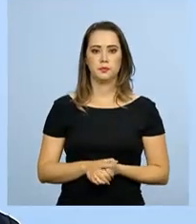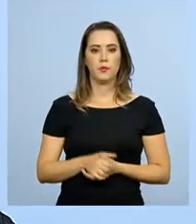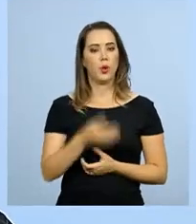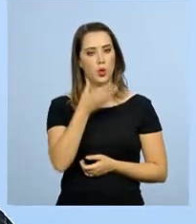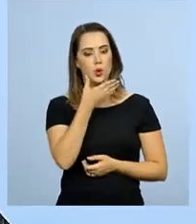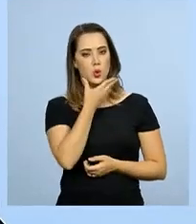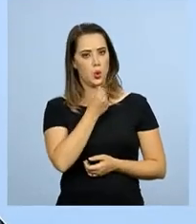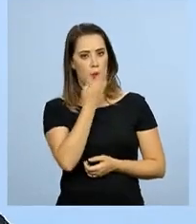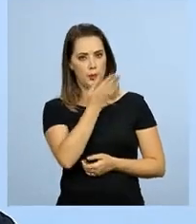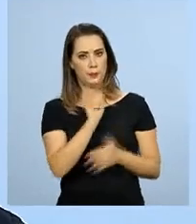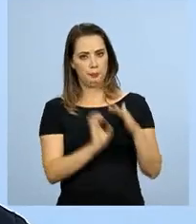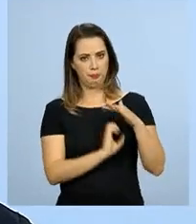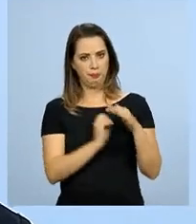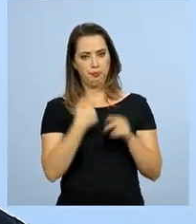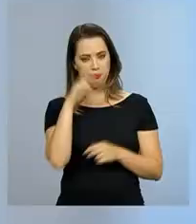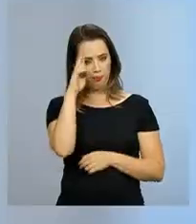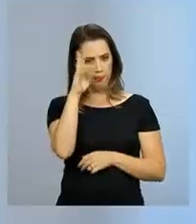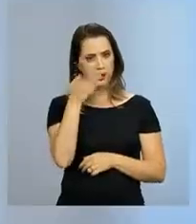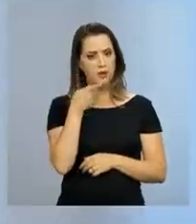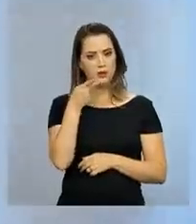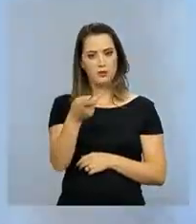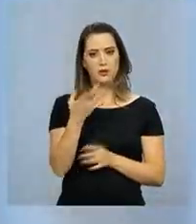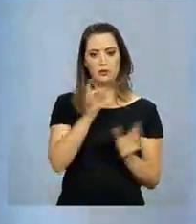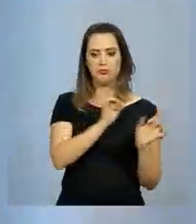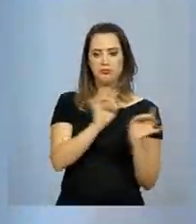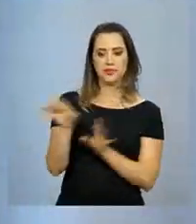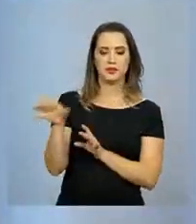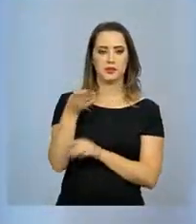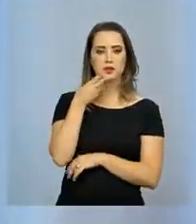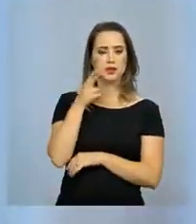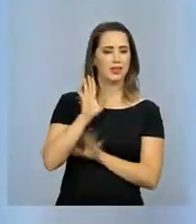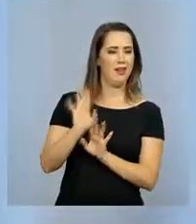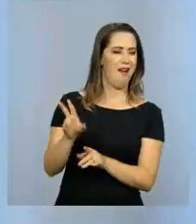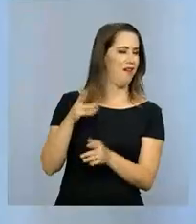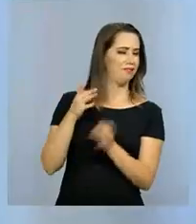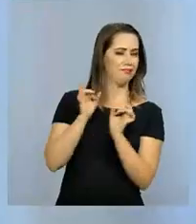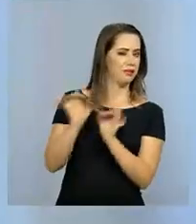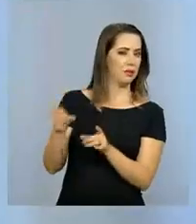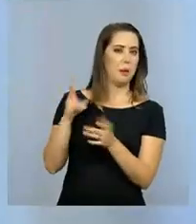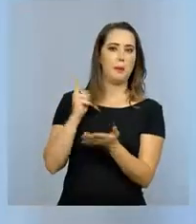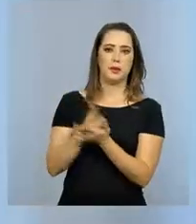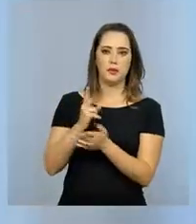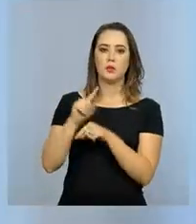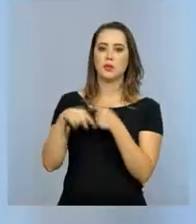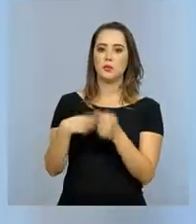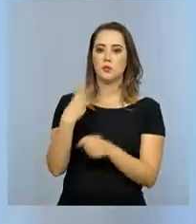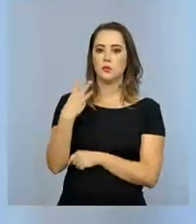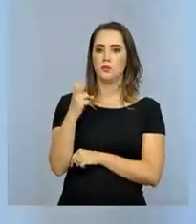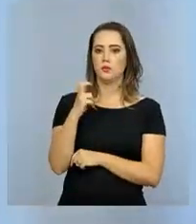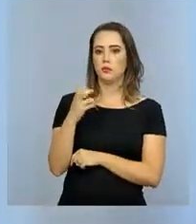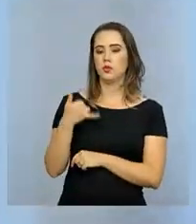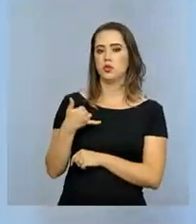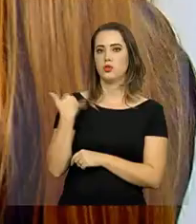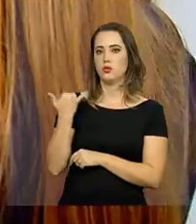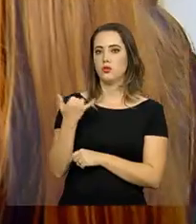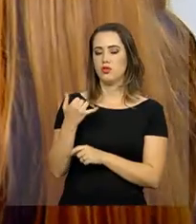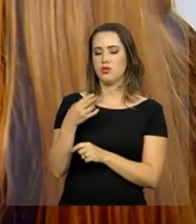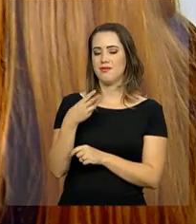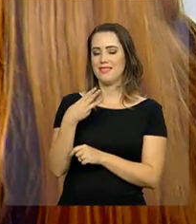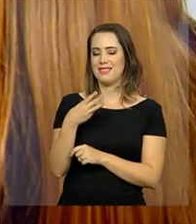empresário faz parte das estatísticas. Largou o cigarro mesmo depois de 35 anos como